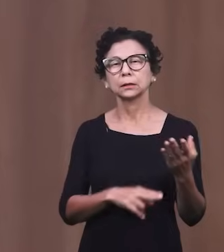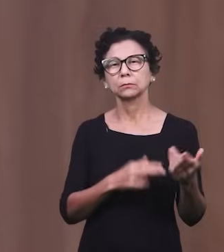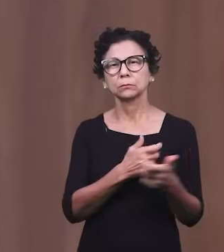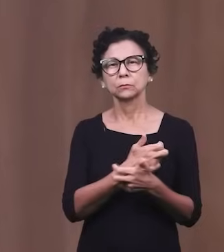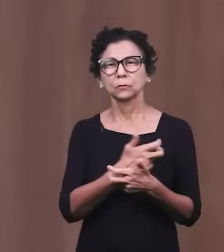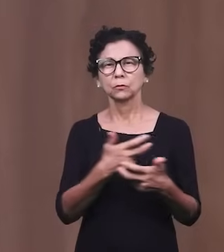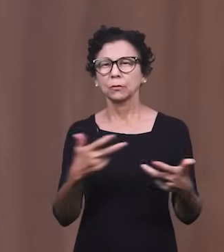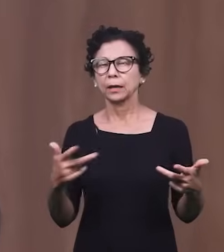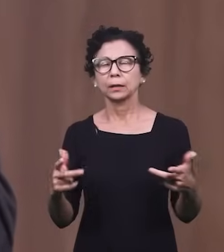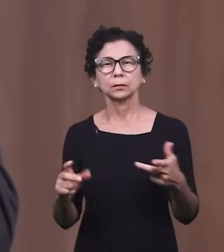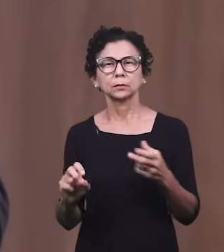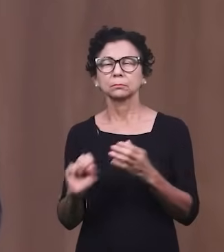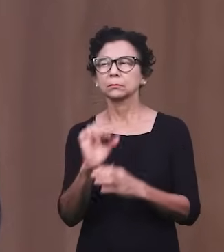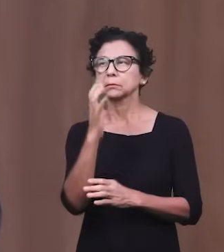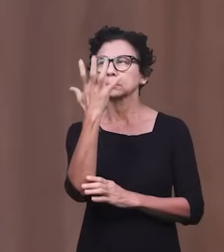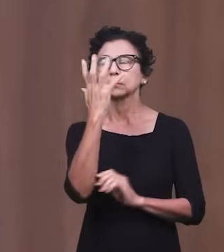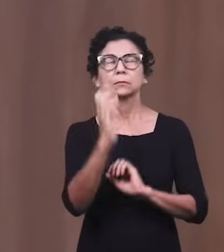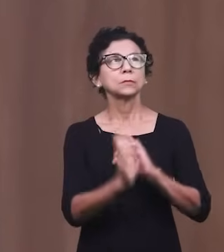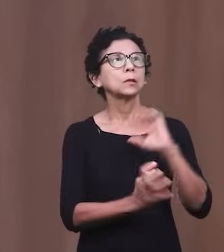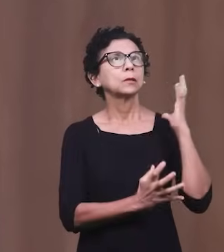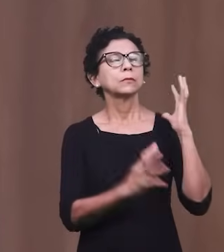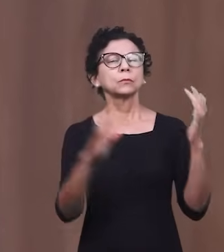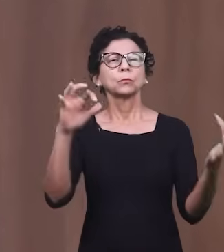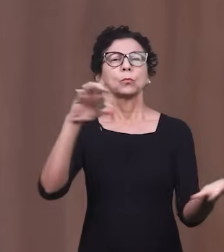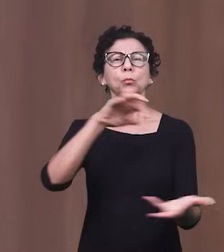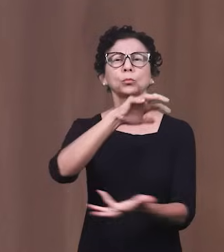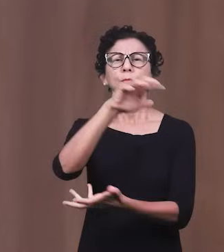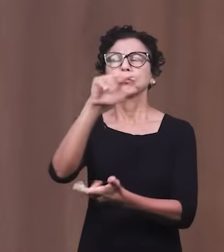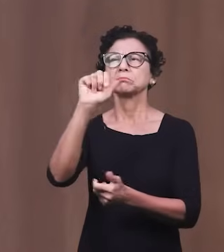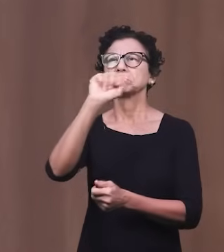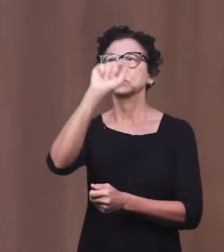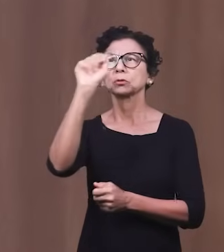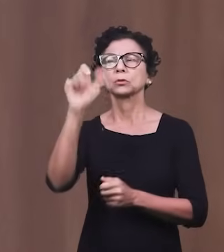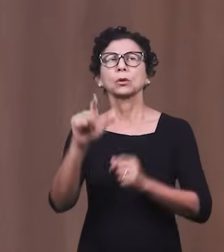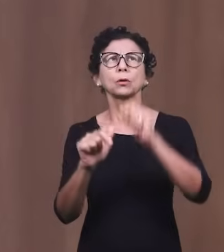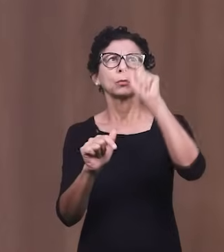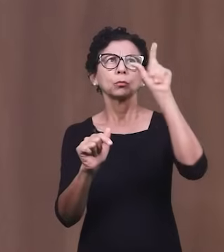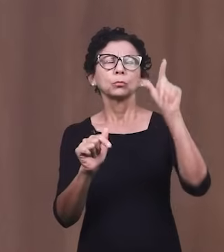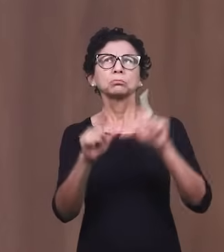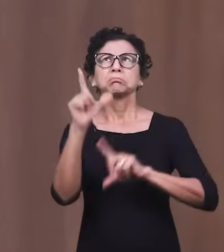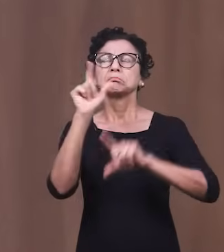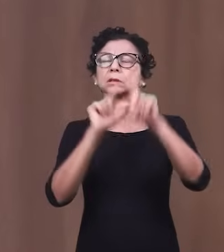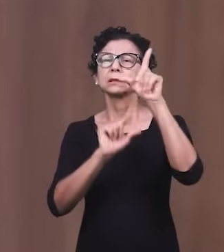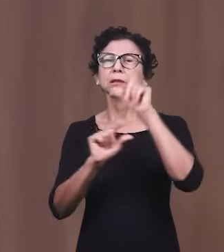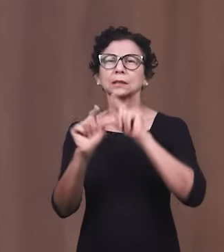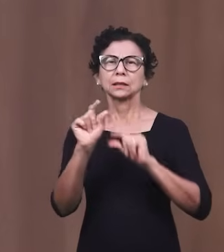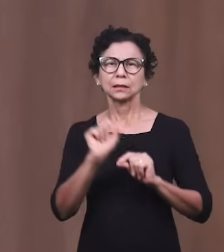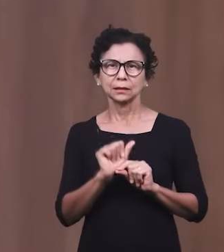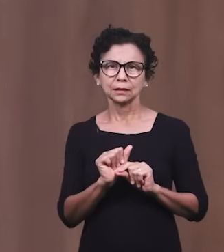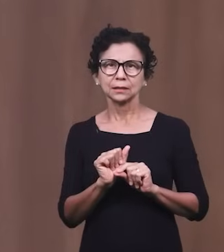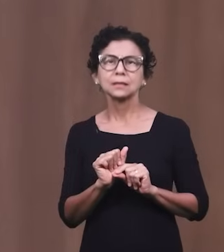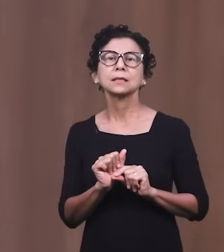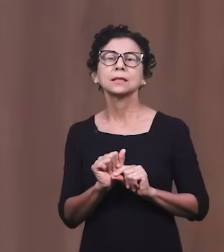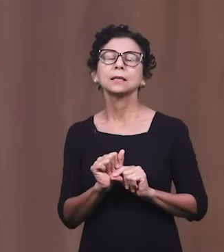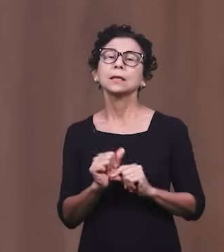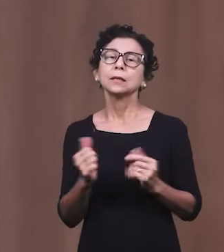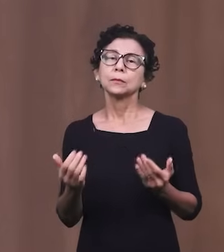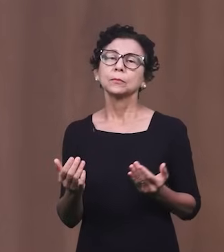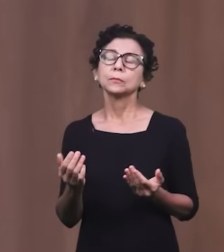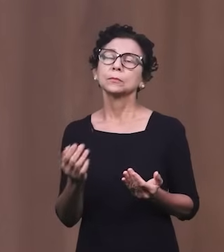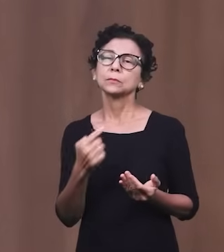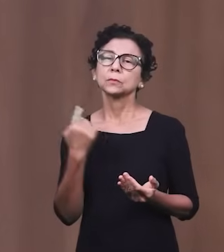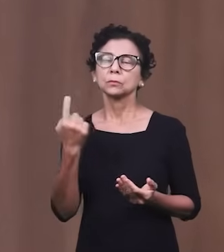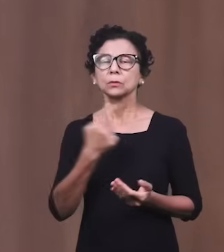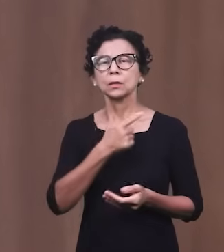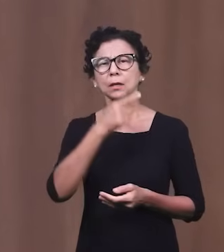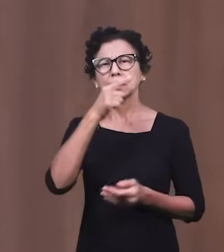Elementos da natureza os próprios elementos do Universo para podermos aprender mais ainda a respeito da palavra